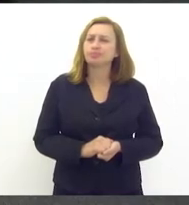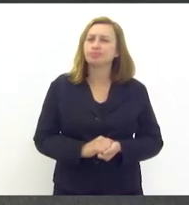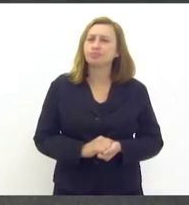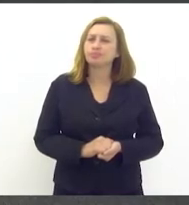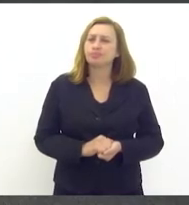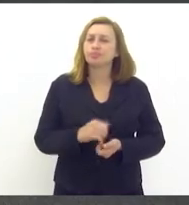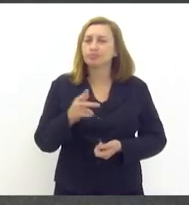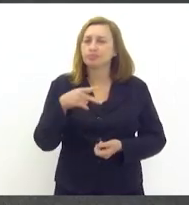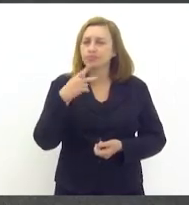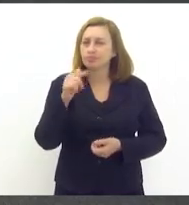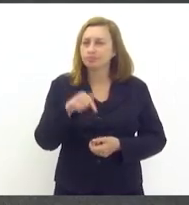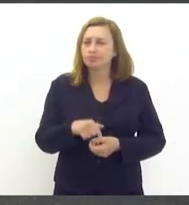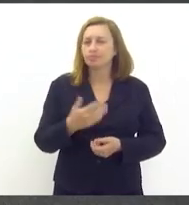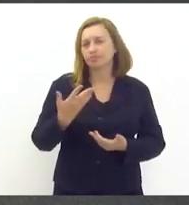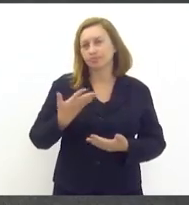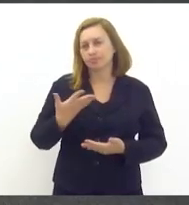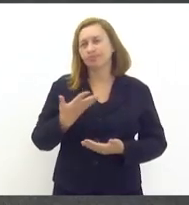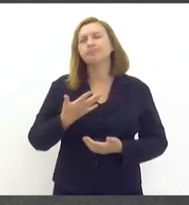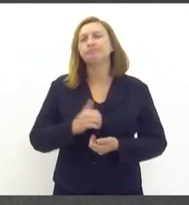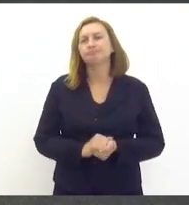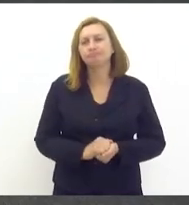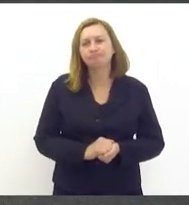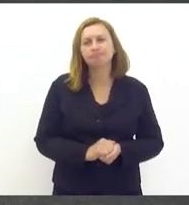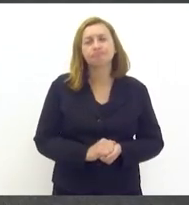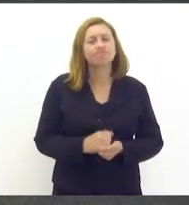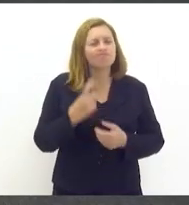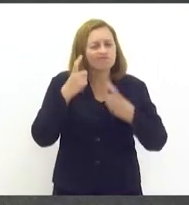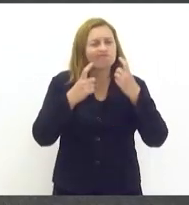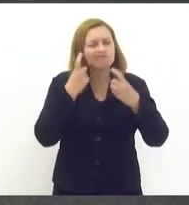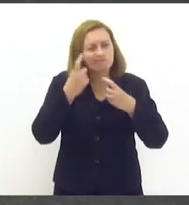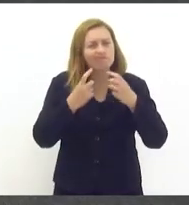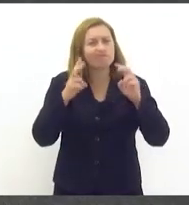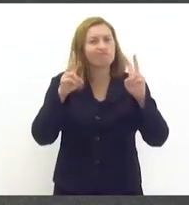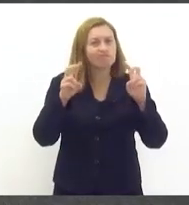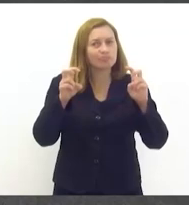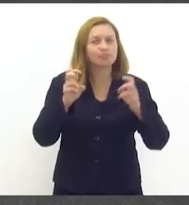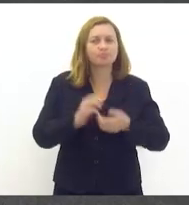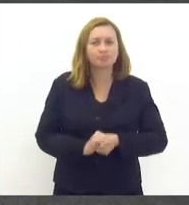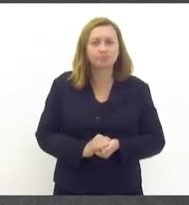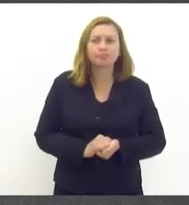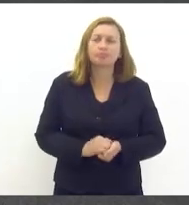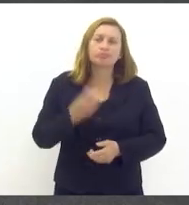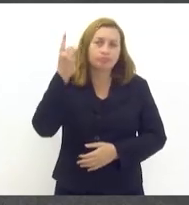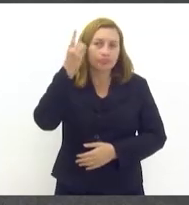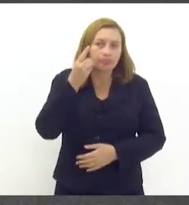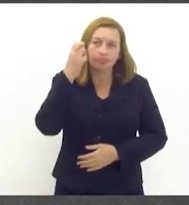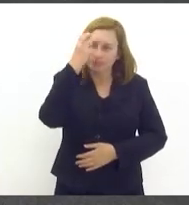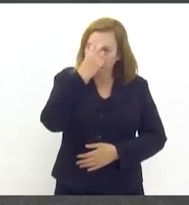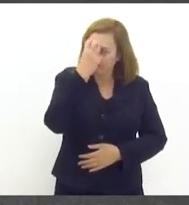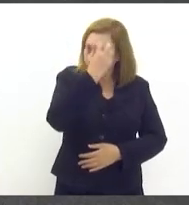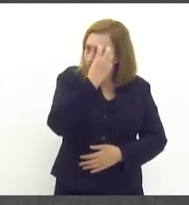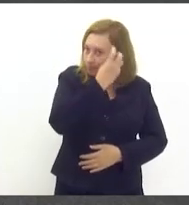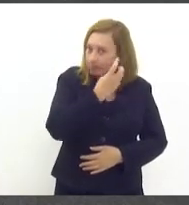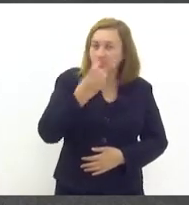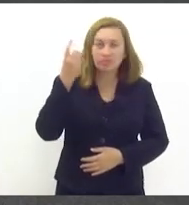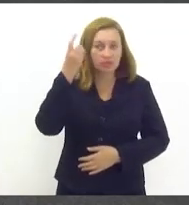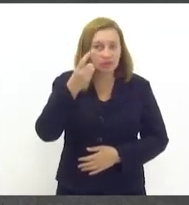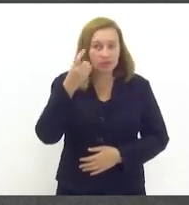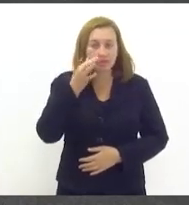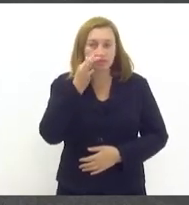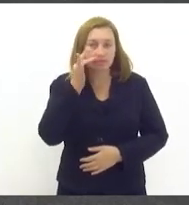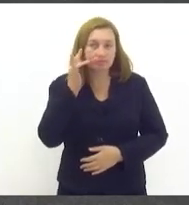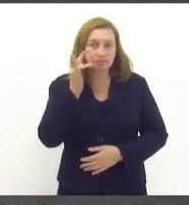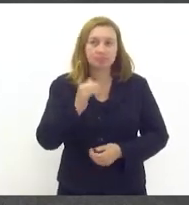intervenções aqui dos colegas né preocupados com isso né deputada Veronica Deputado